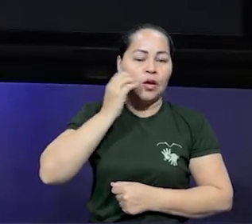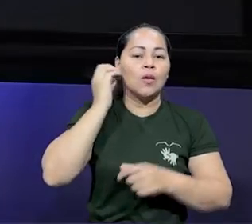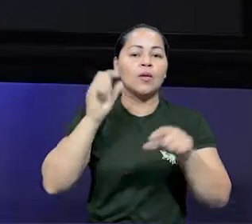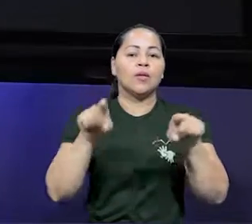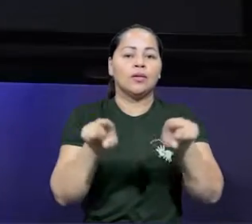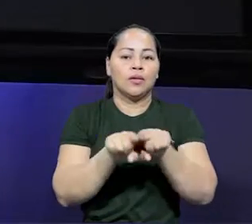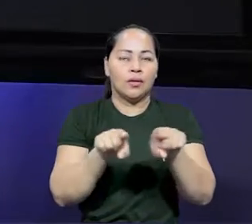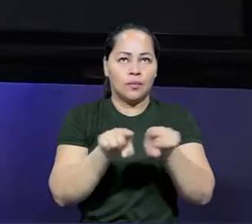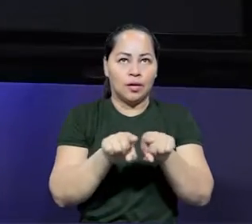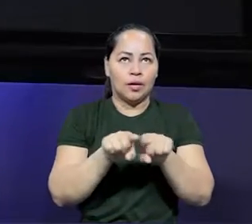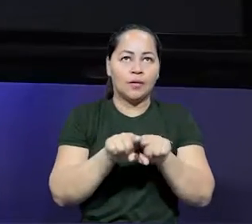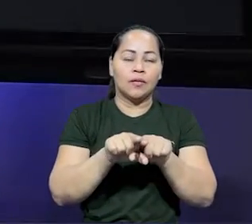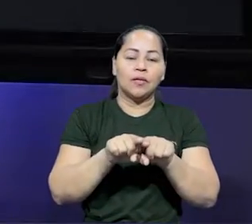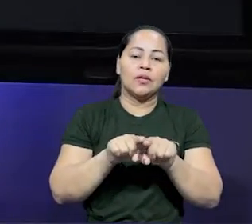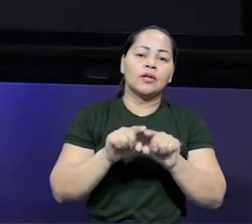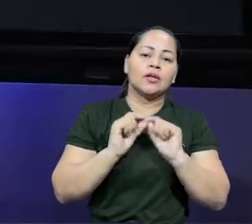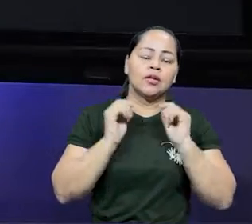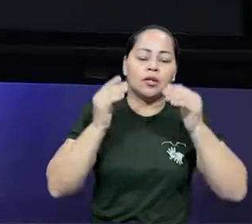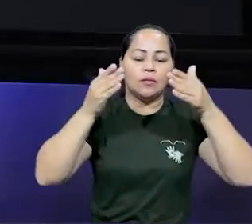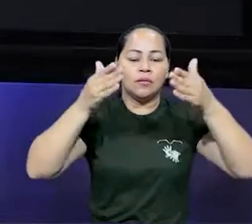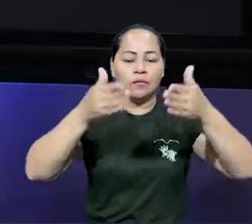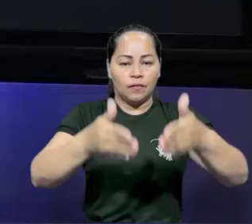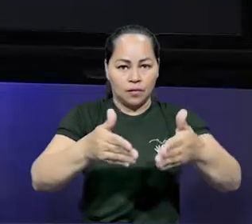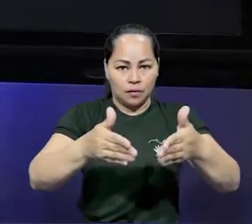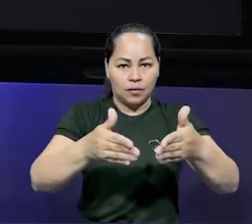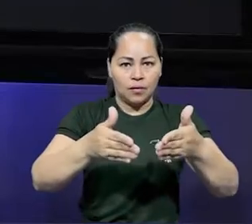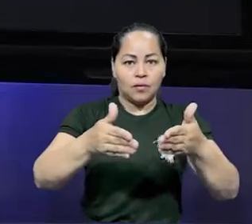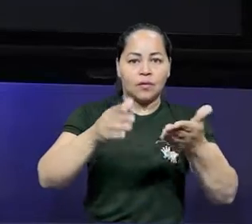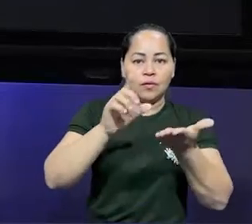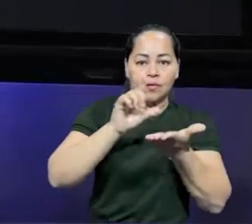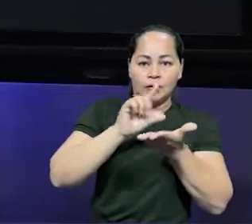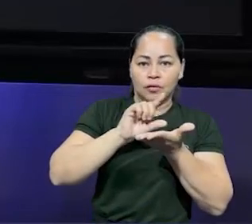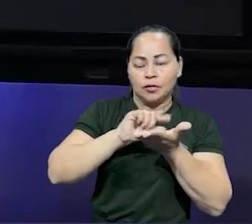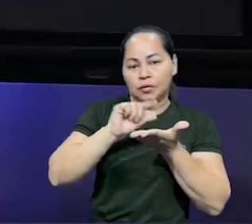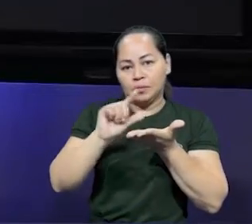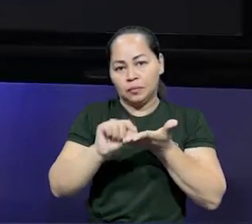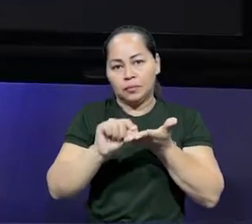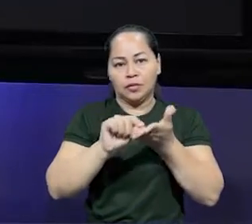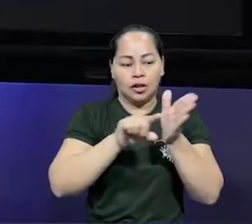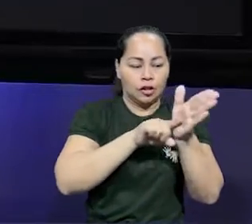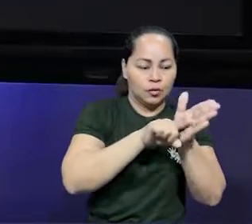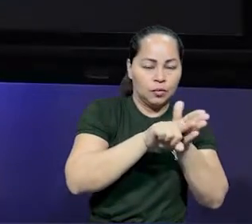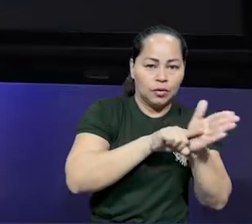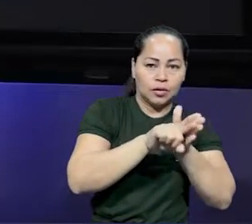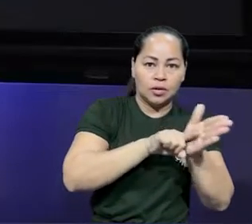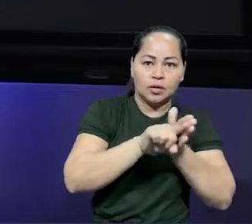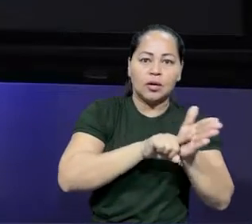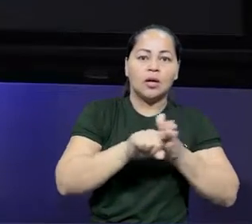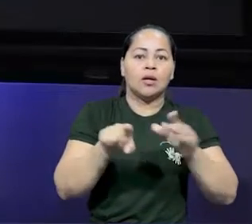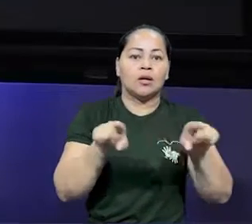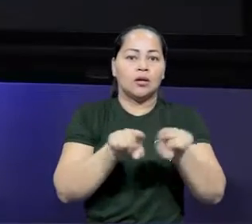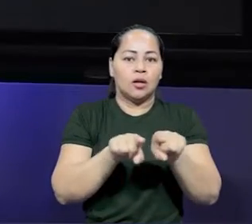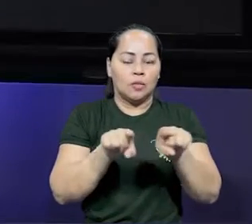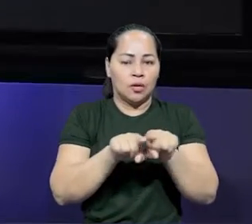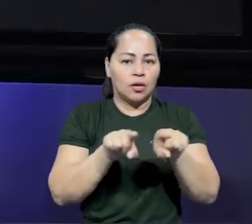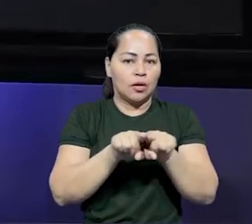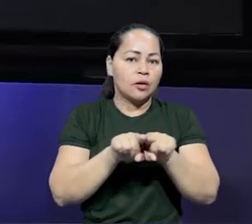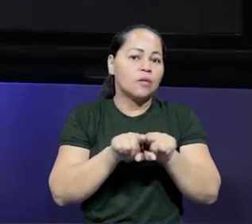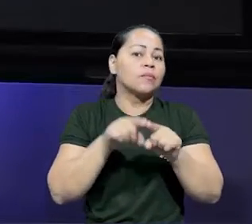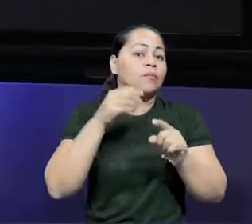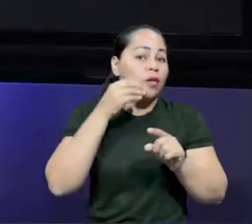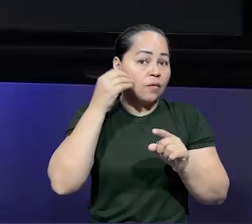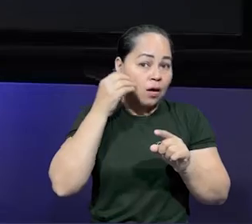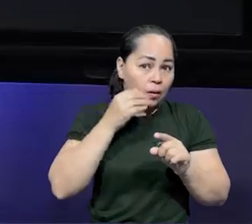um outro enfoque, com uma outra maneira de perceber, é Henri Vallon. é um